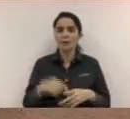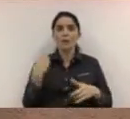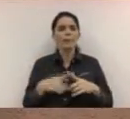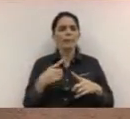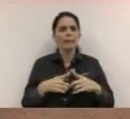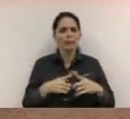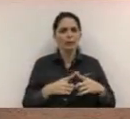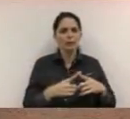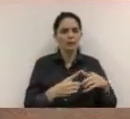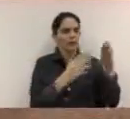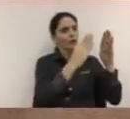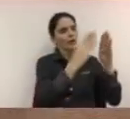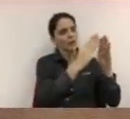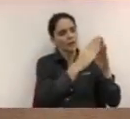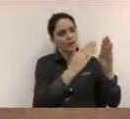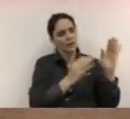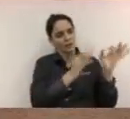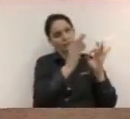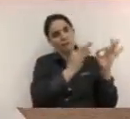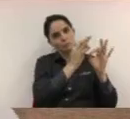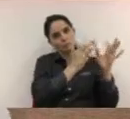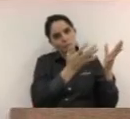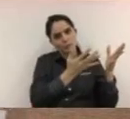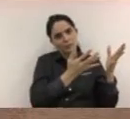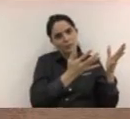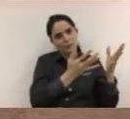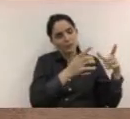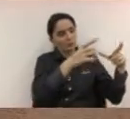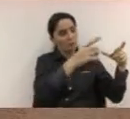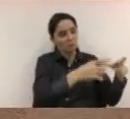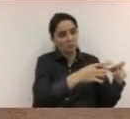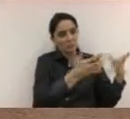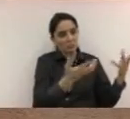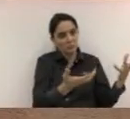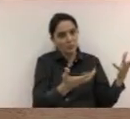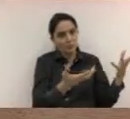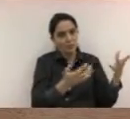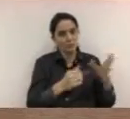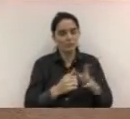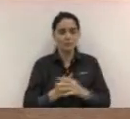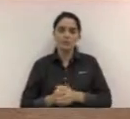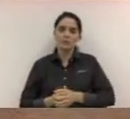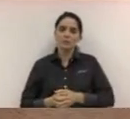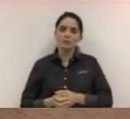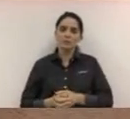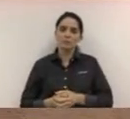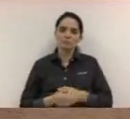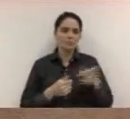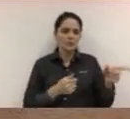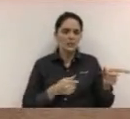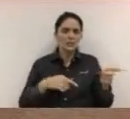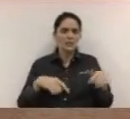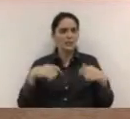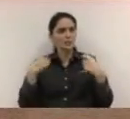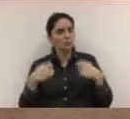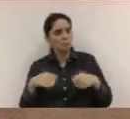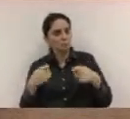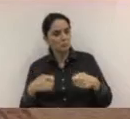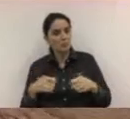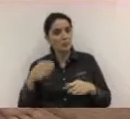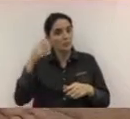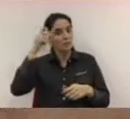lado esquecido da cidade? Que tipo de espaço de convivência, de potencial cultural, nossa cidade tem disponibilizado